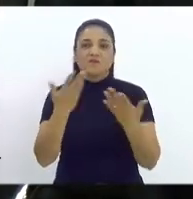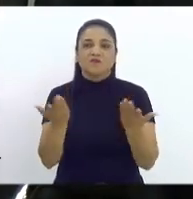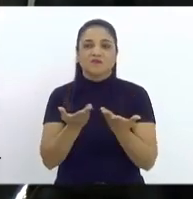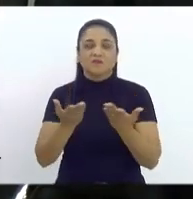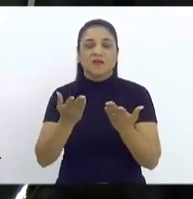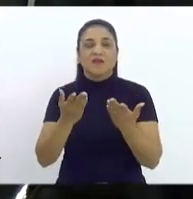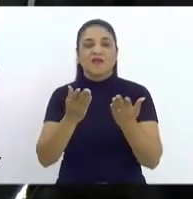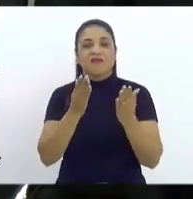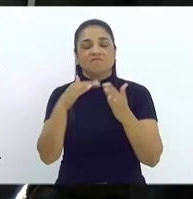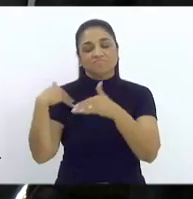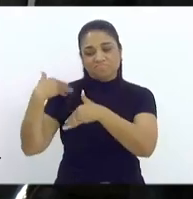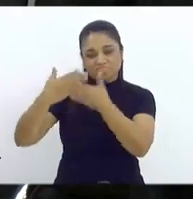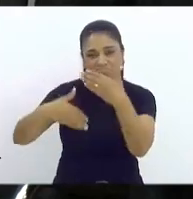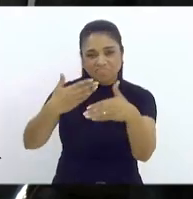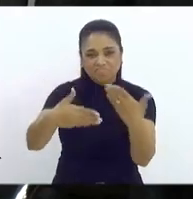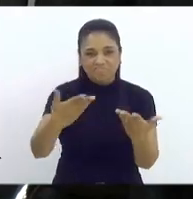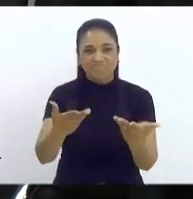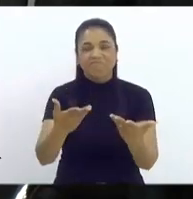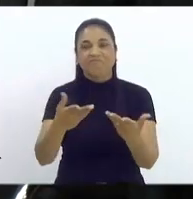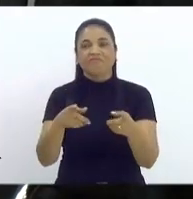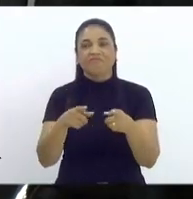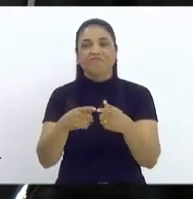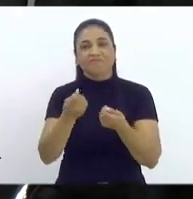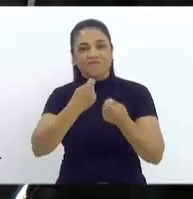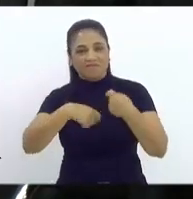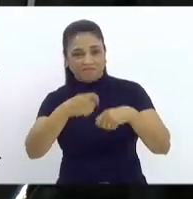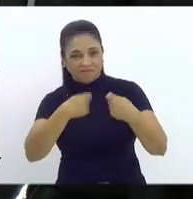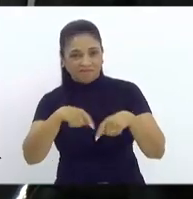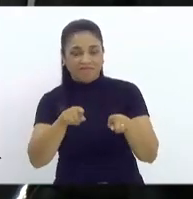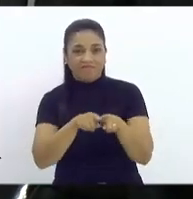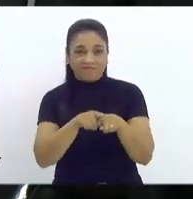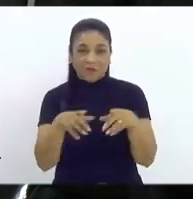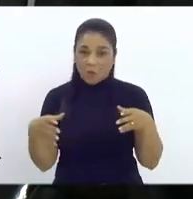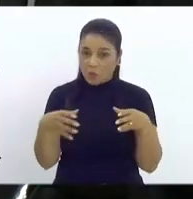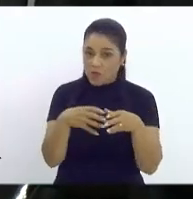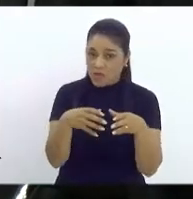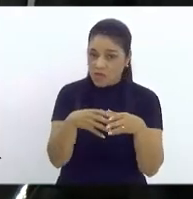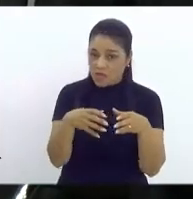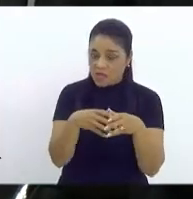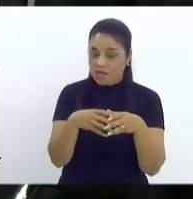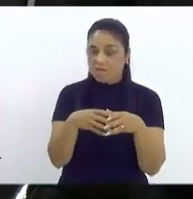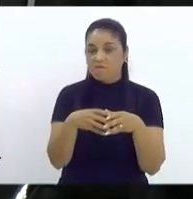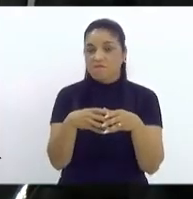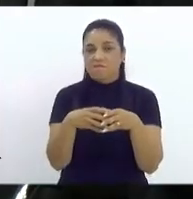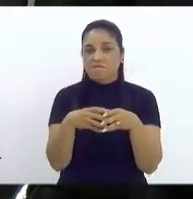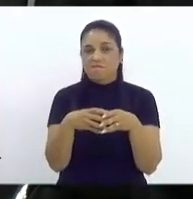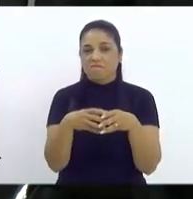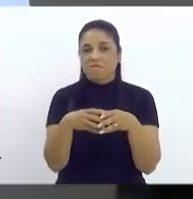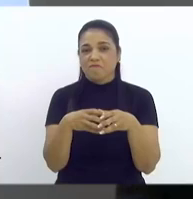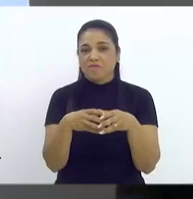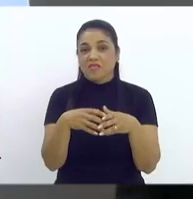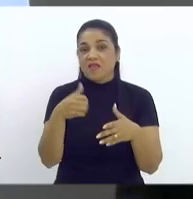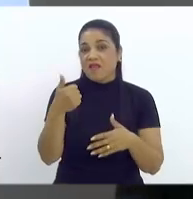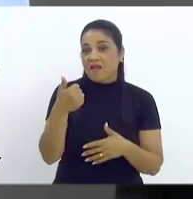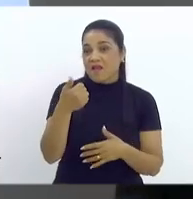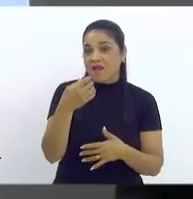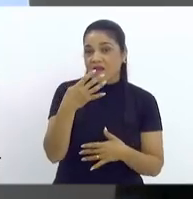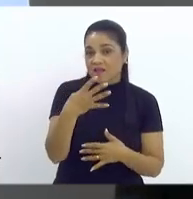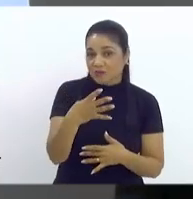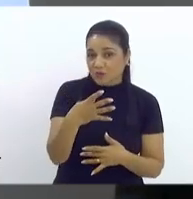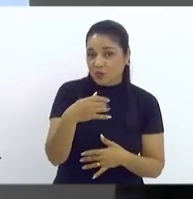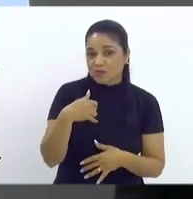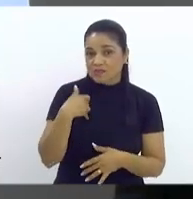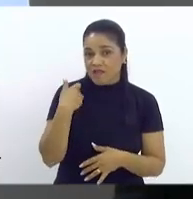de negócio, né? Nós temos uma equipe aí com uma antiguidade de 14 anos, né? A